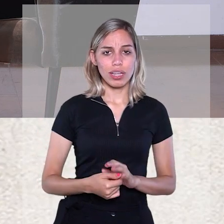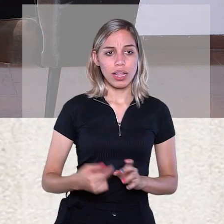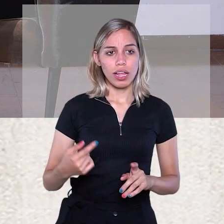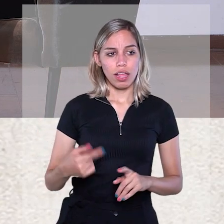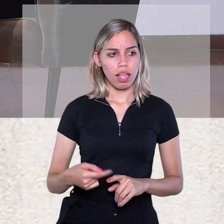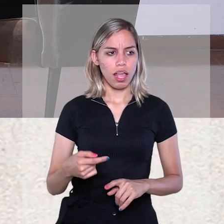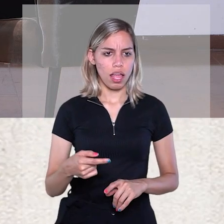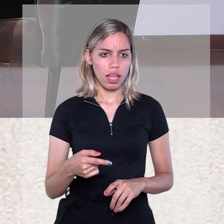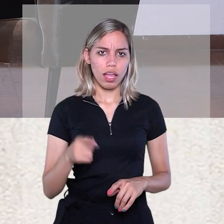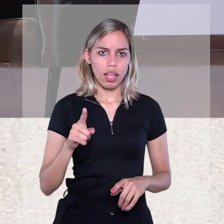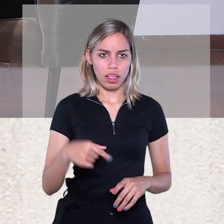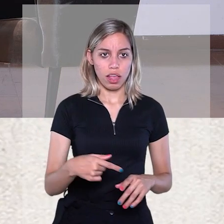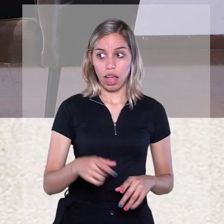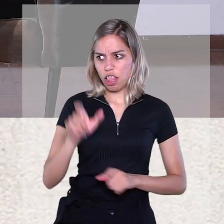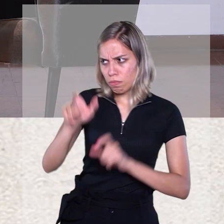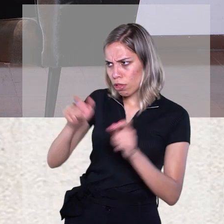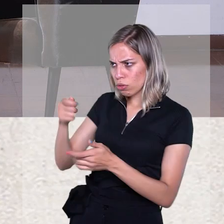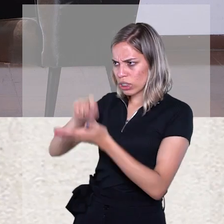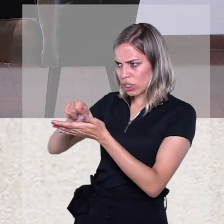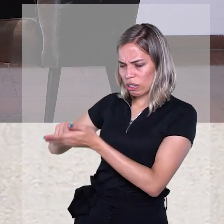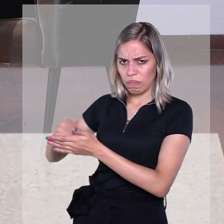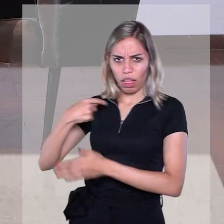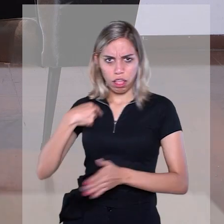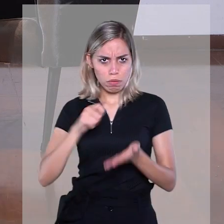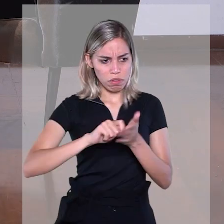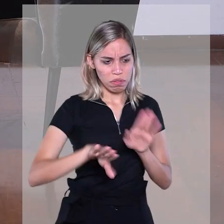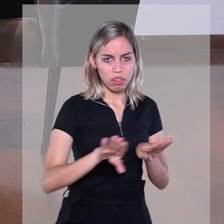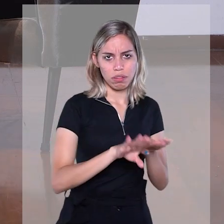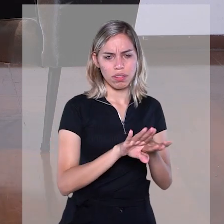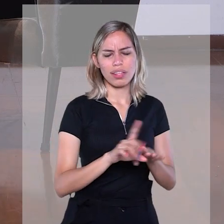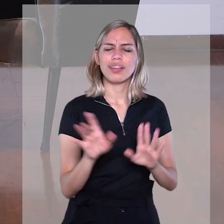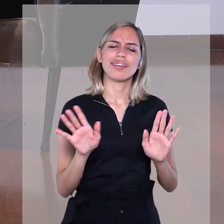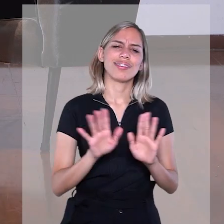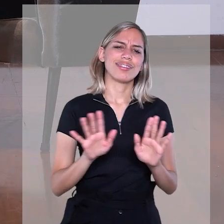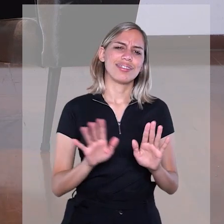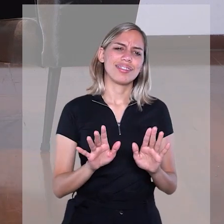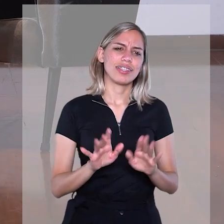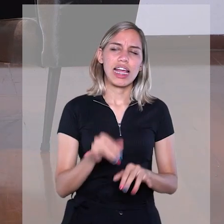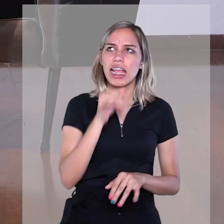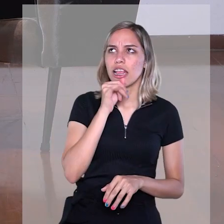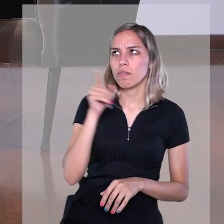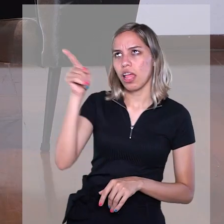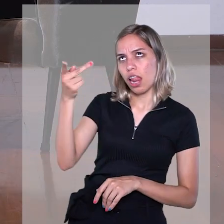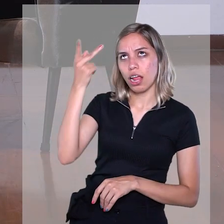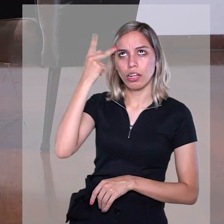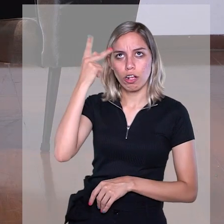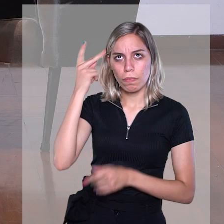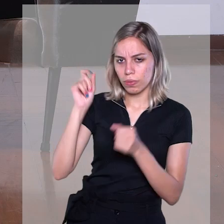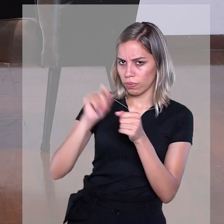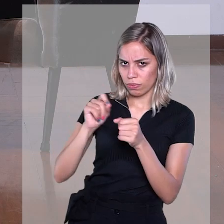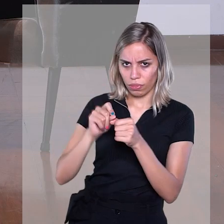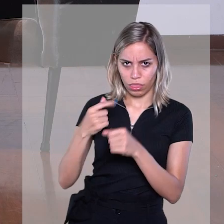porque é uma tendência, e não porque em Berlim se faz desse modo, em São Paulo ou qualquer outro